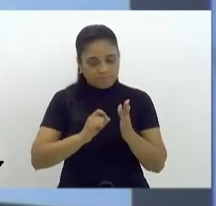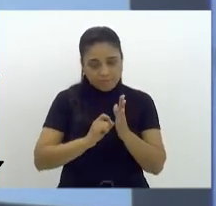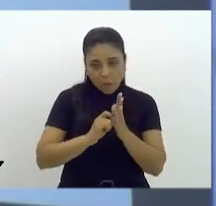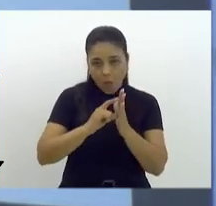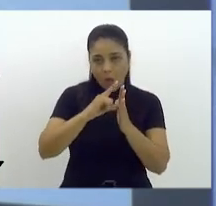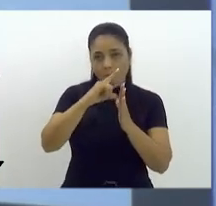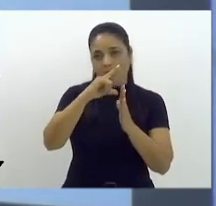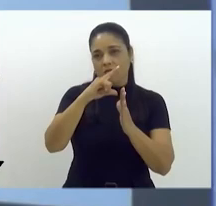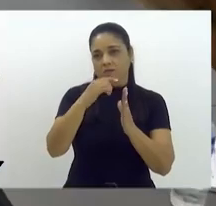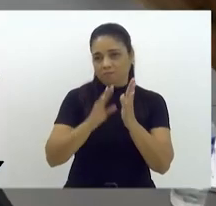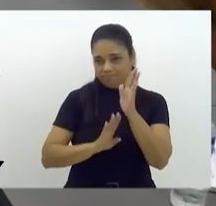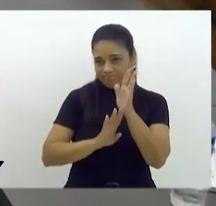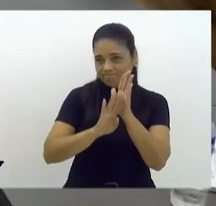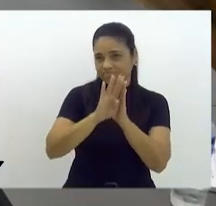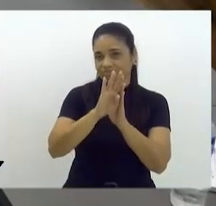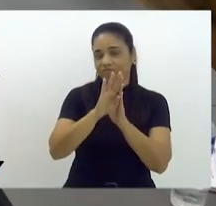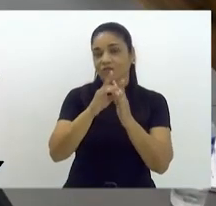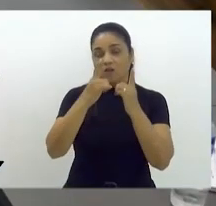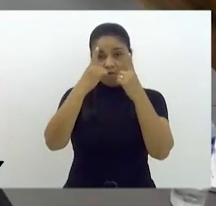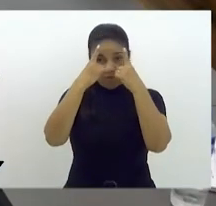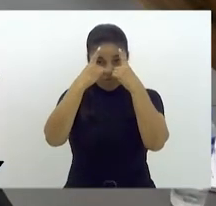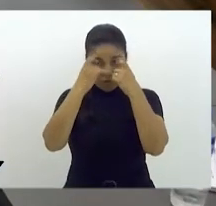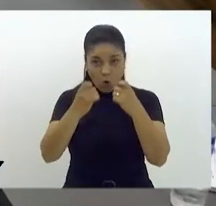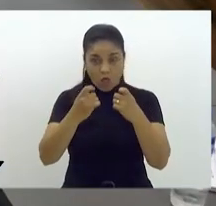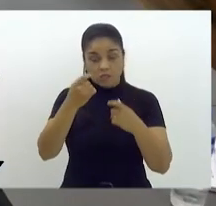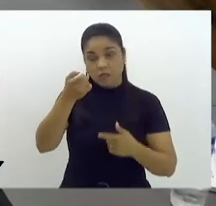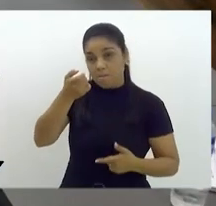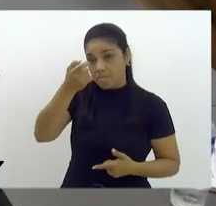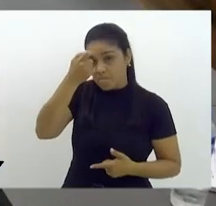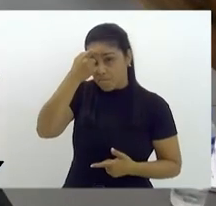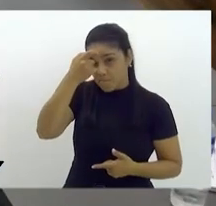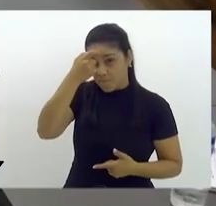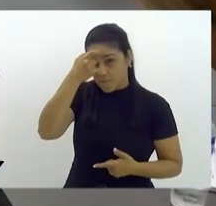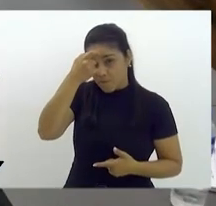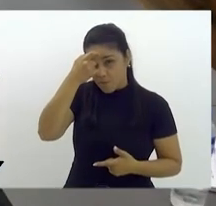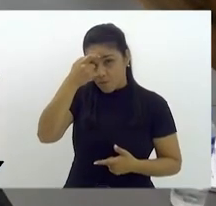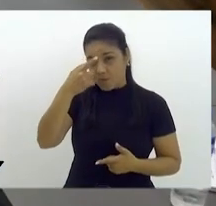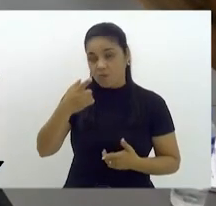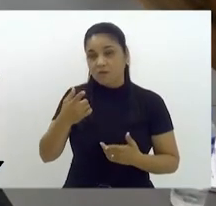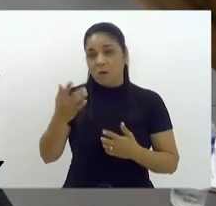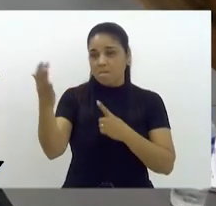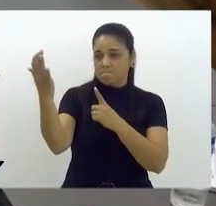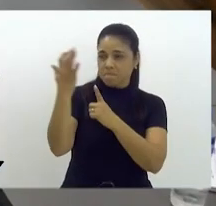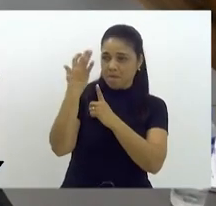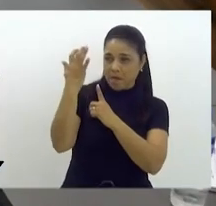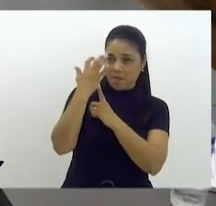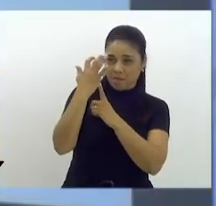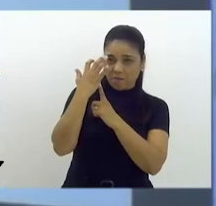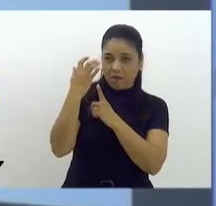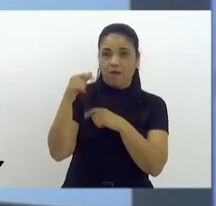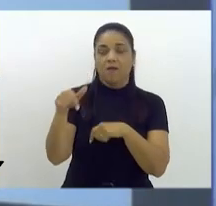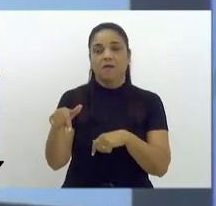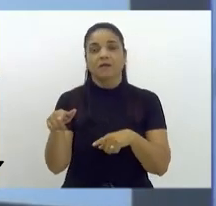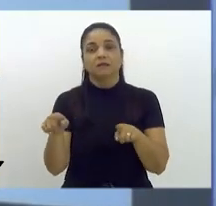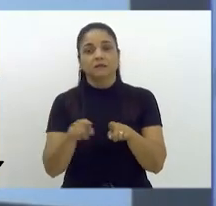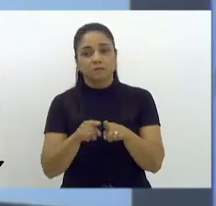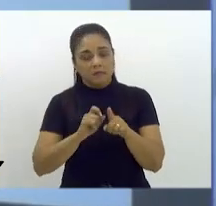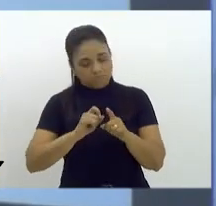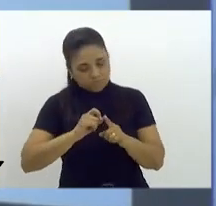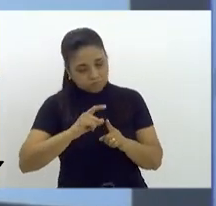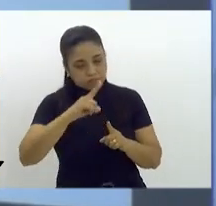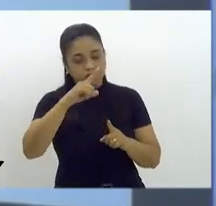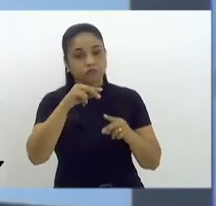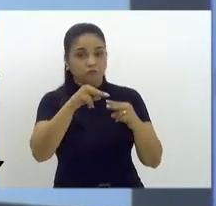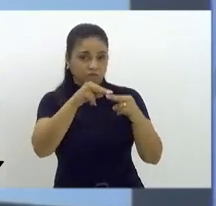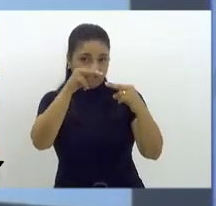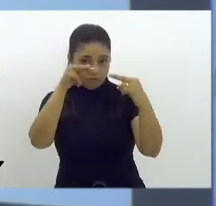violência moral por local do fato também o ambiente virtual cresce é o número mais expressivo no ambiente